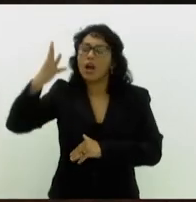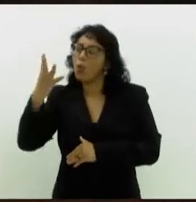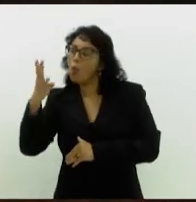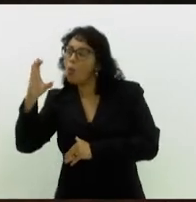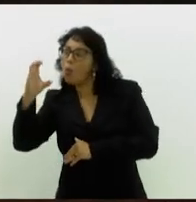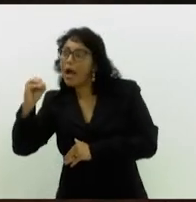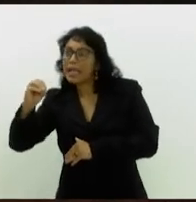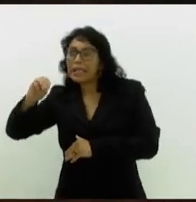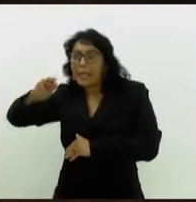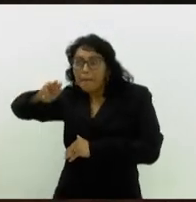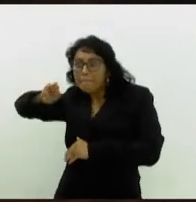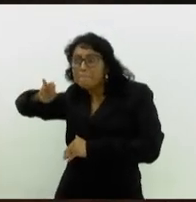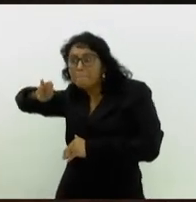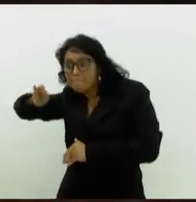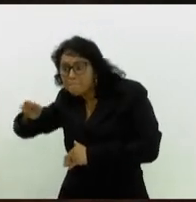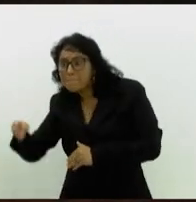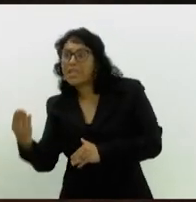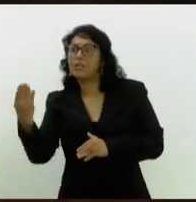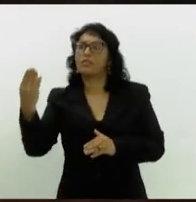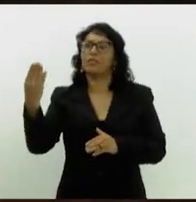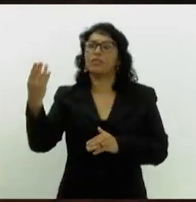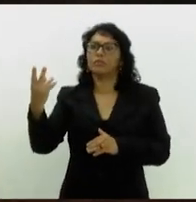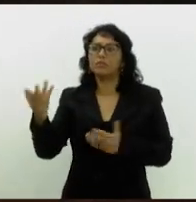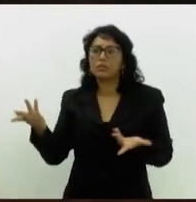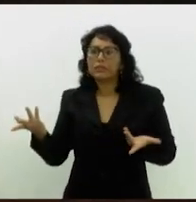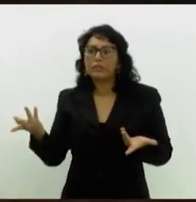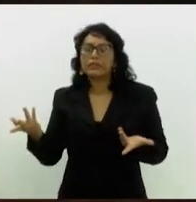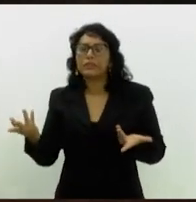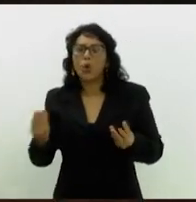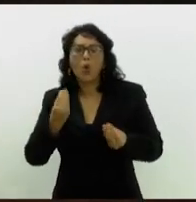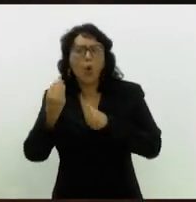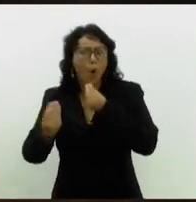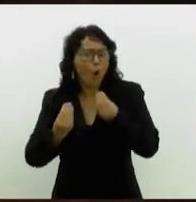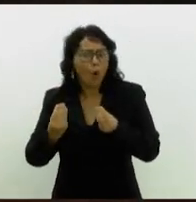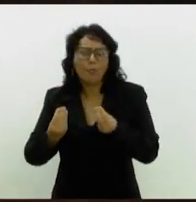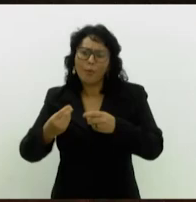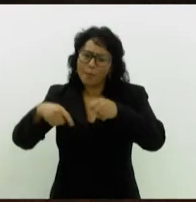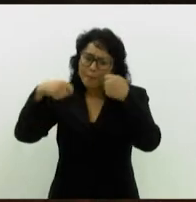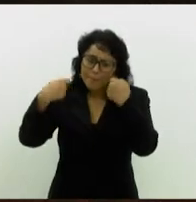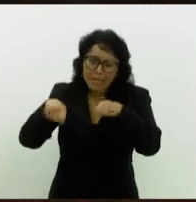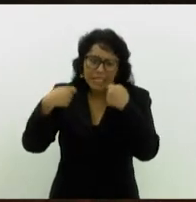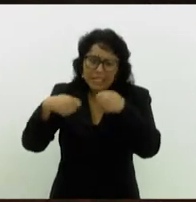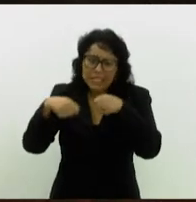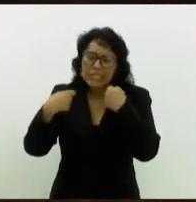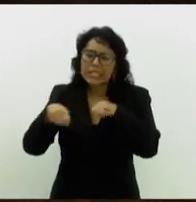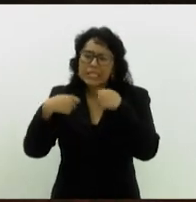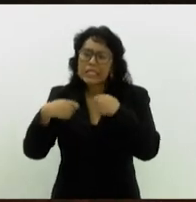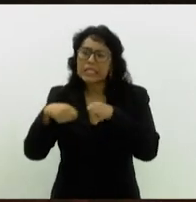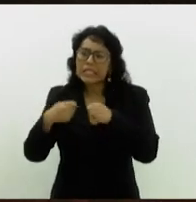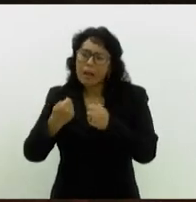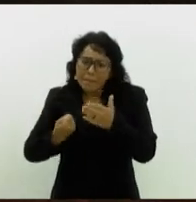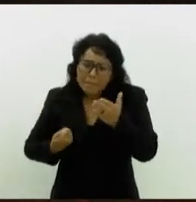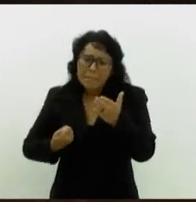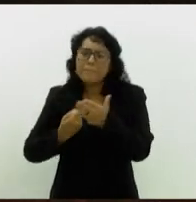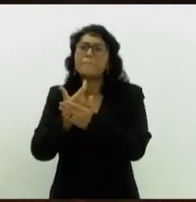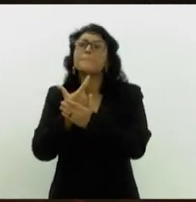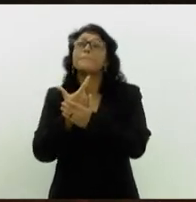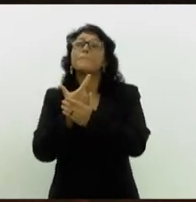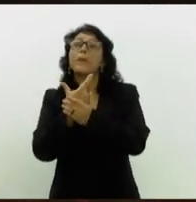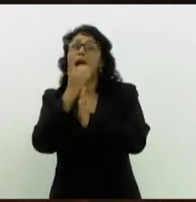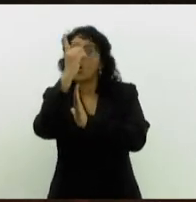justificativa para não pagar aquilo que é devido aos servidores eu quando o governador deixou de